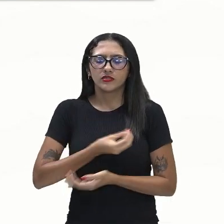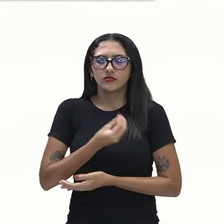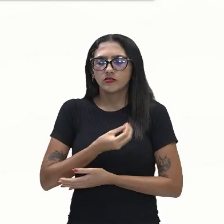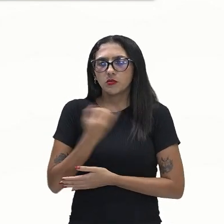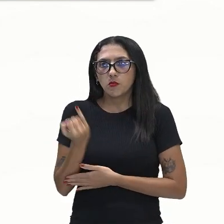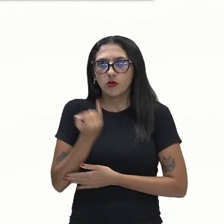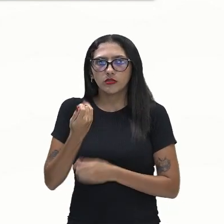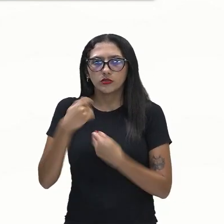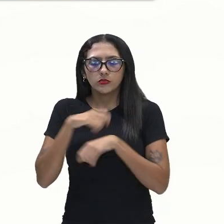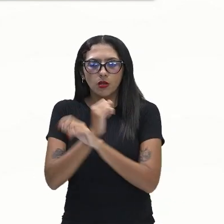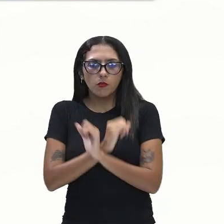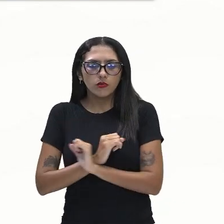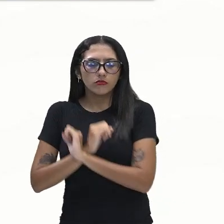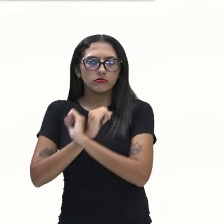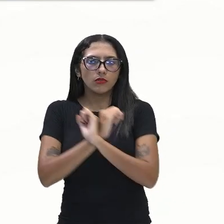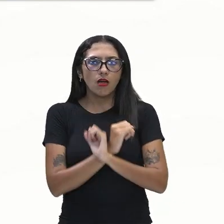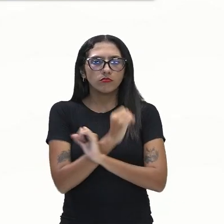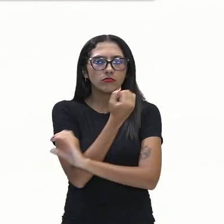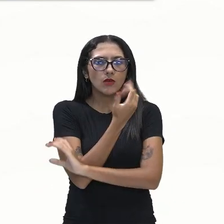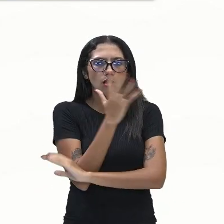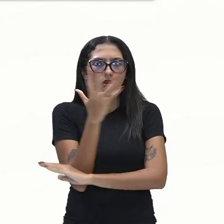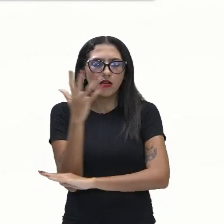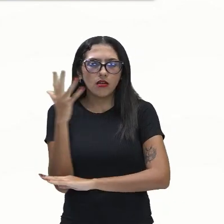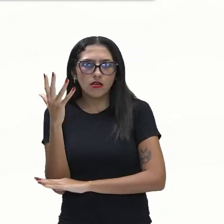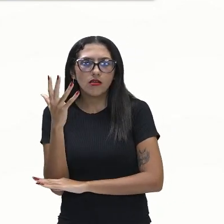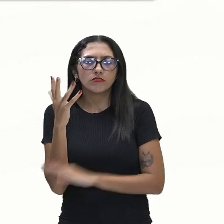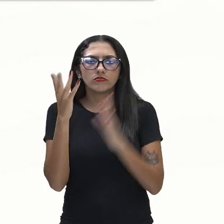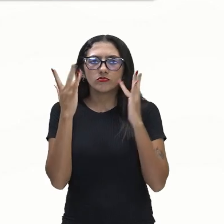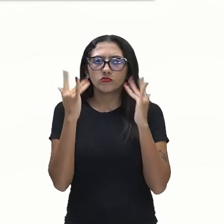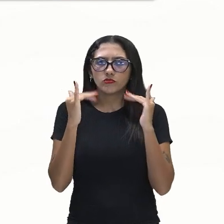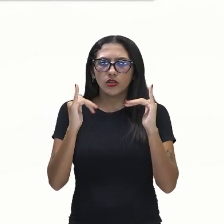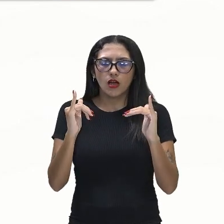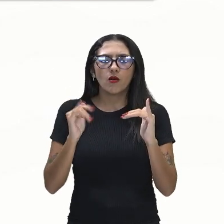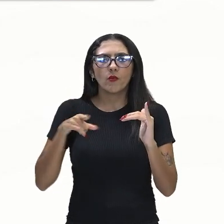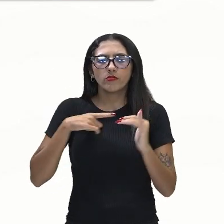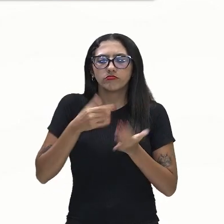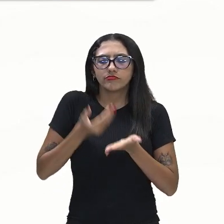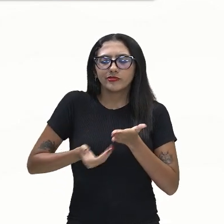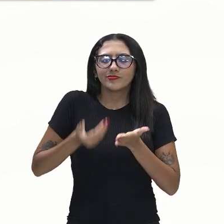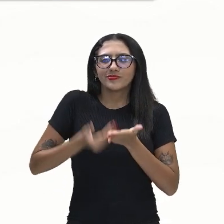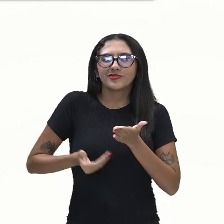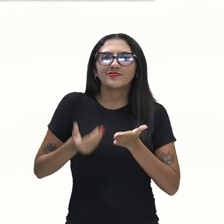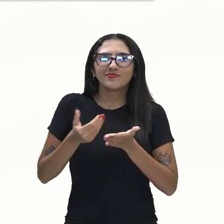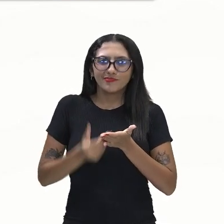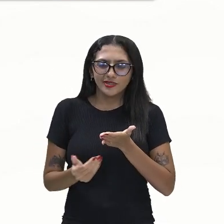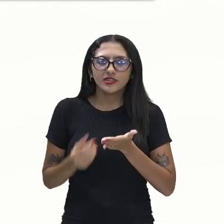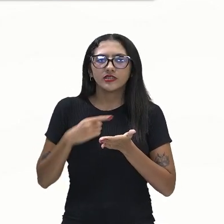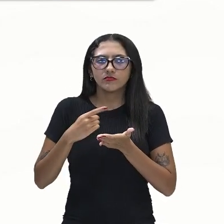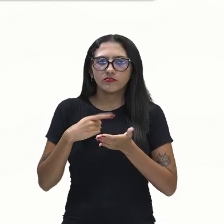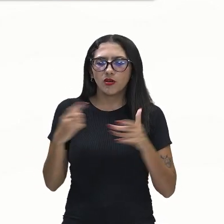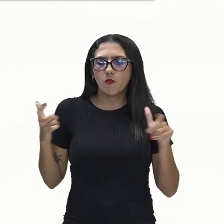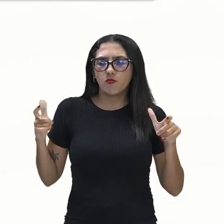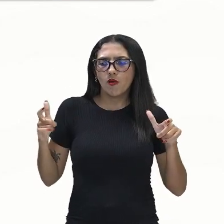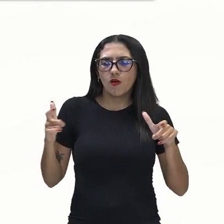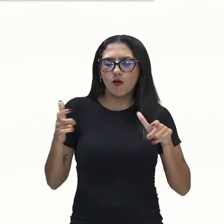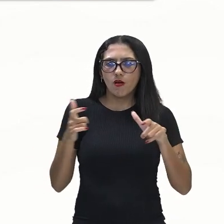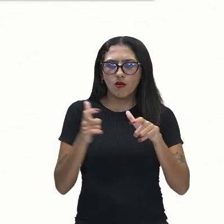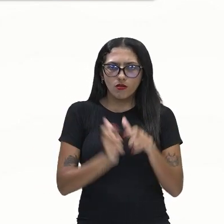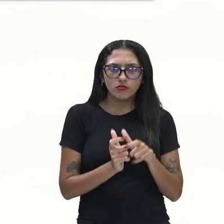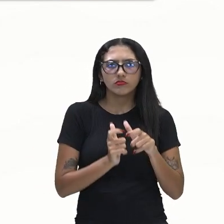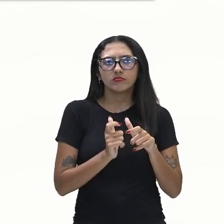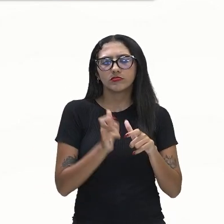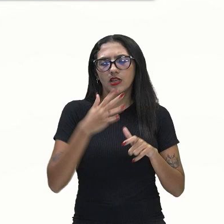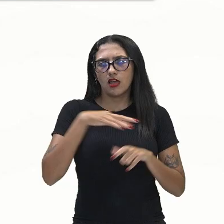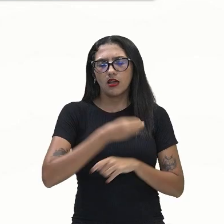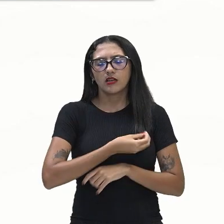a natureza, né, saudável, eles então estão perdendo seus locais